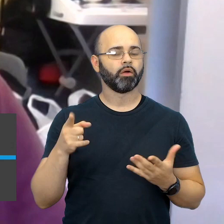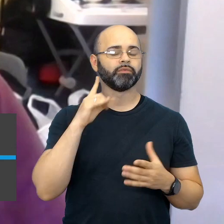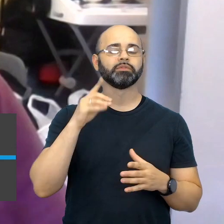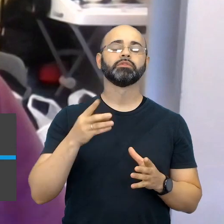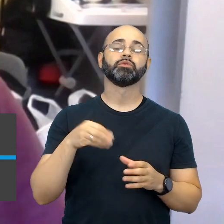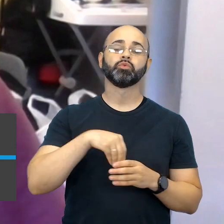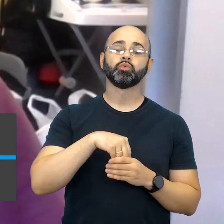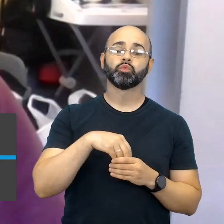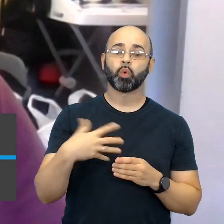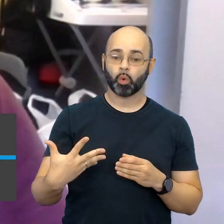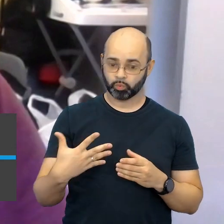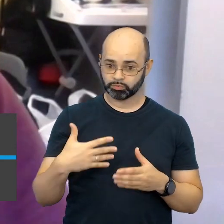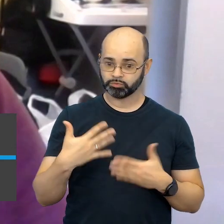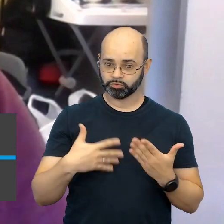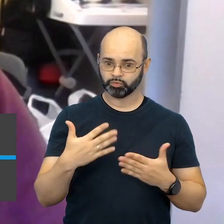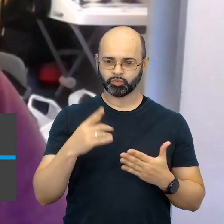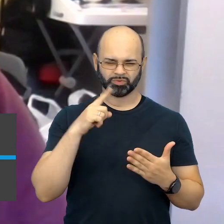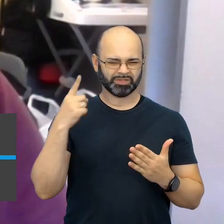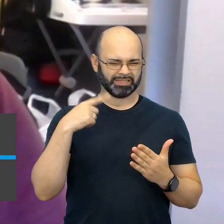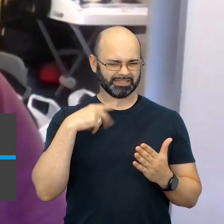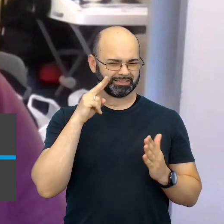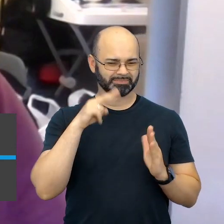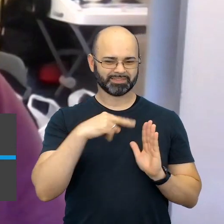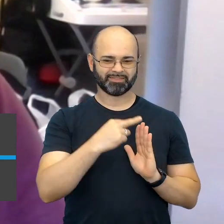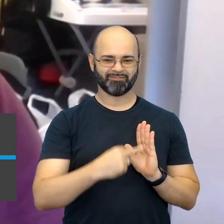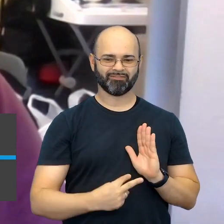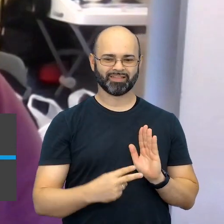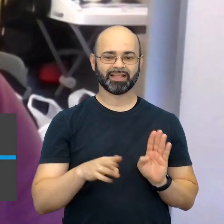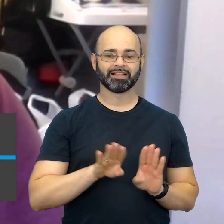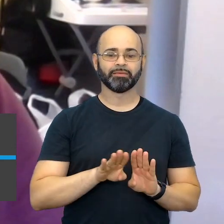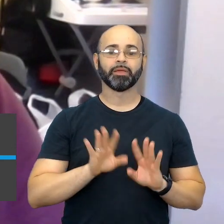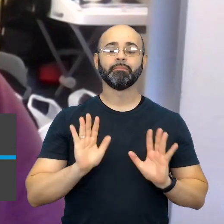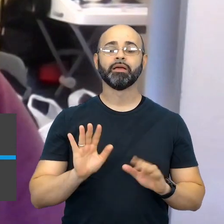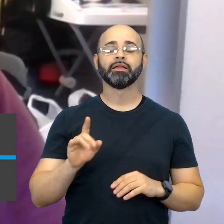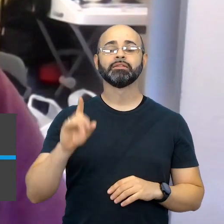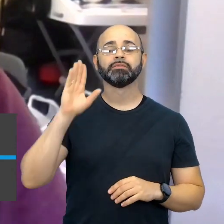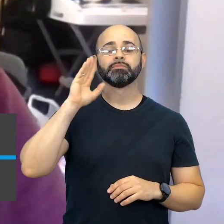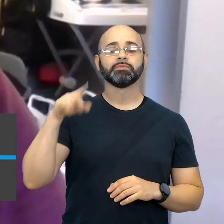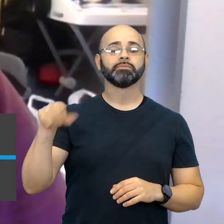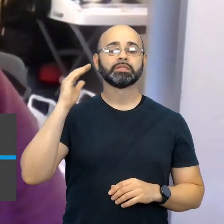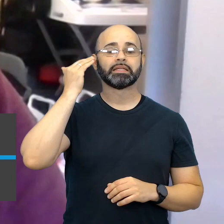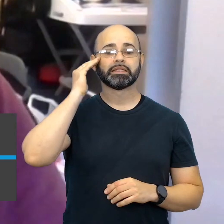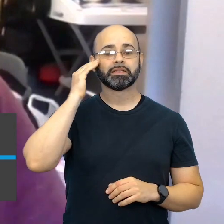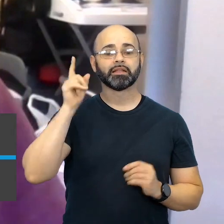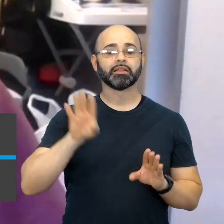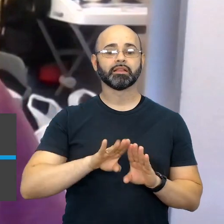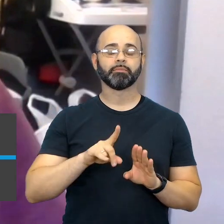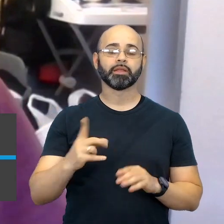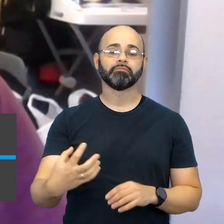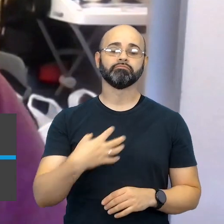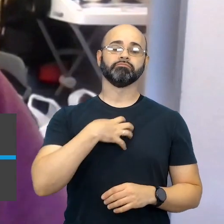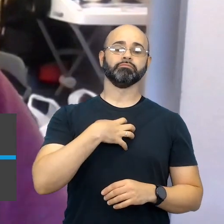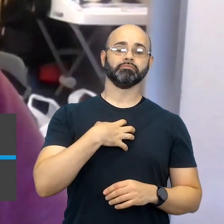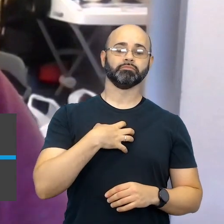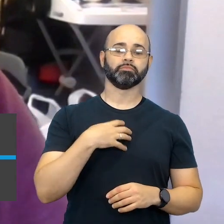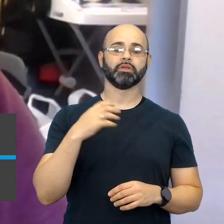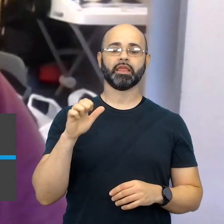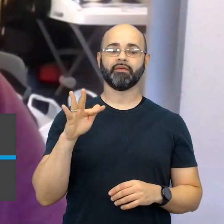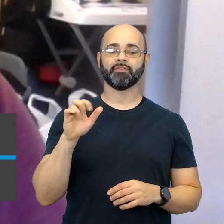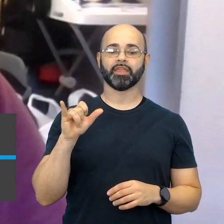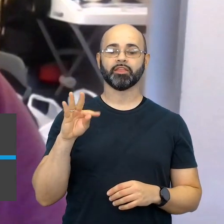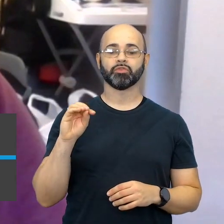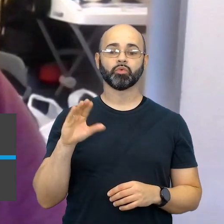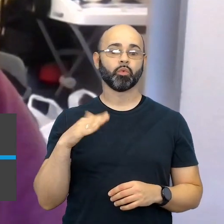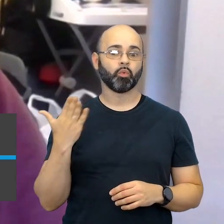né, escrever esse conteúdo na página, mas também a entender quais são os eventuais efeitos que você vai trazer. Por exemplo,